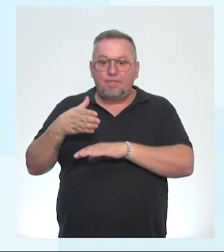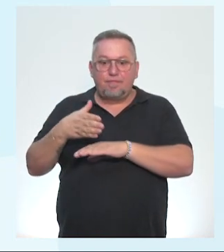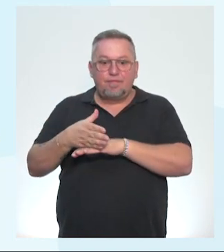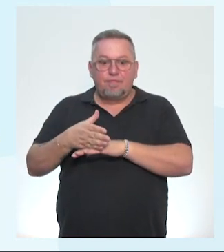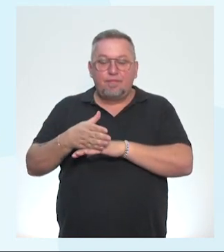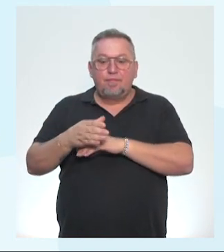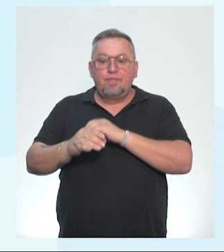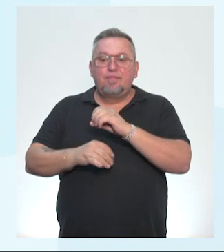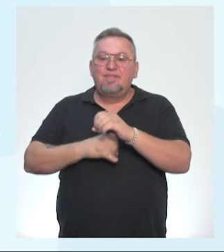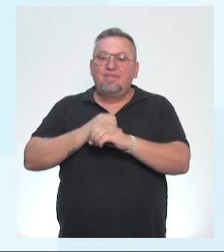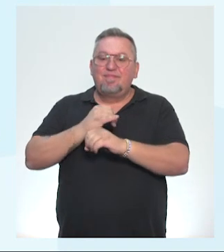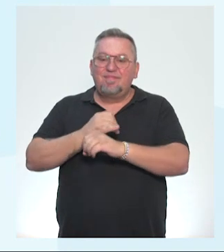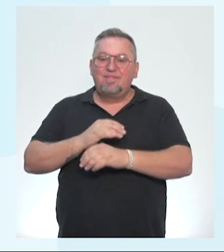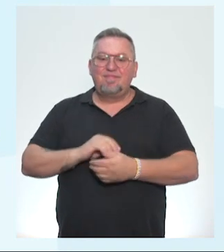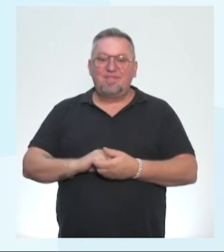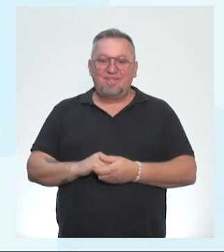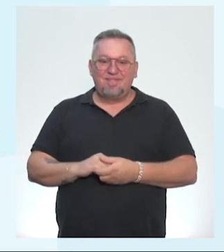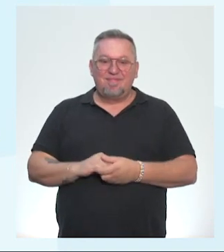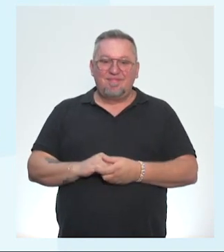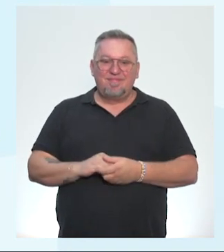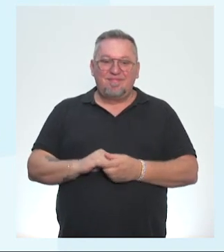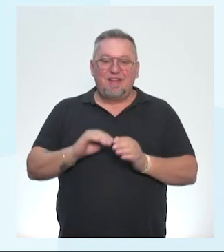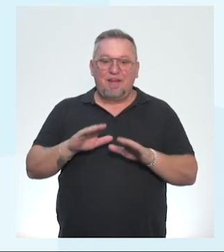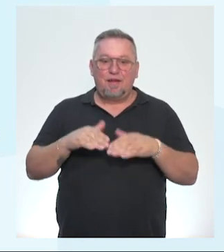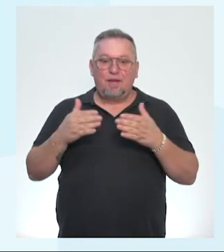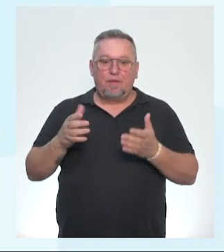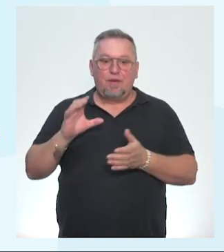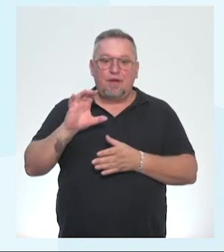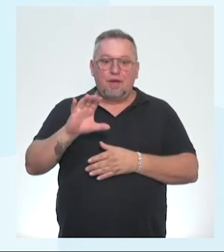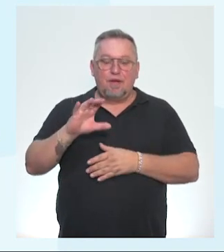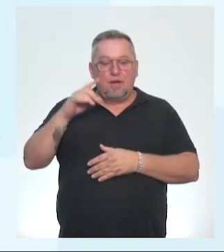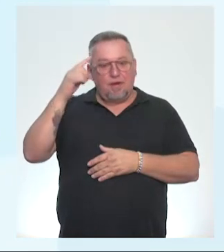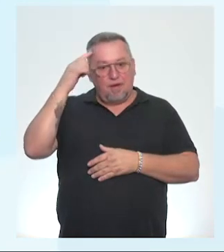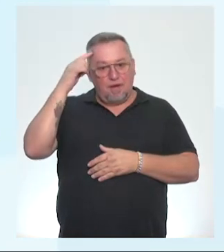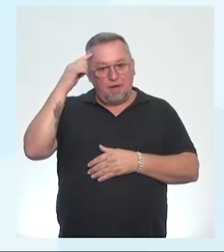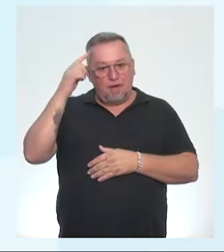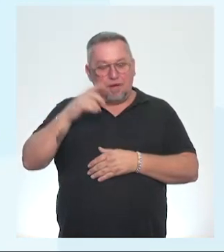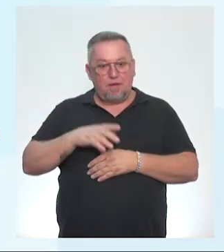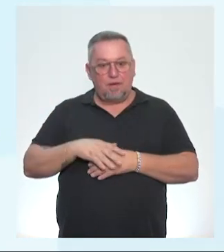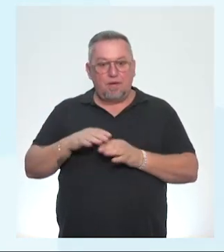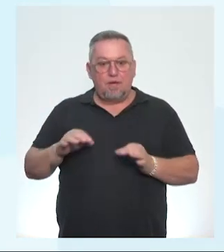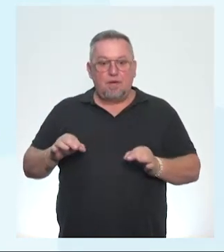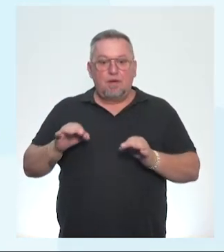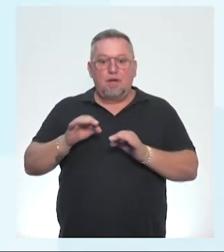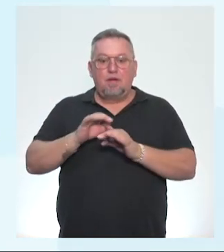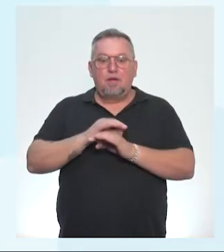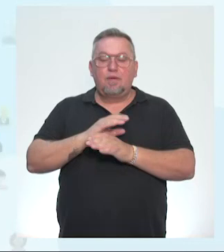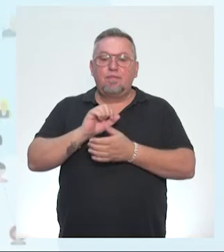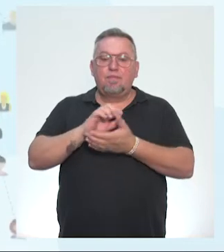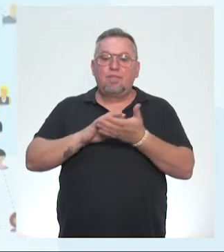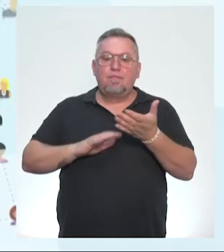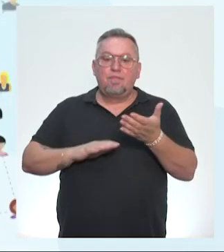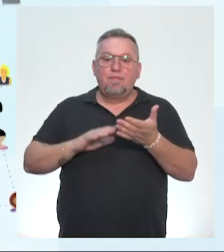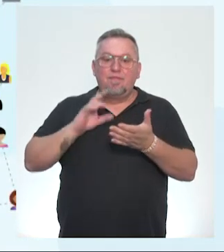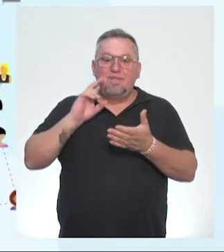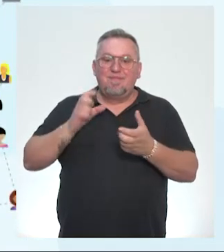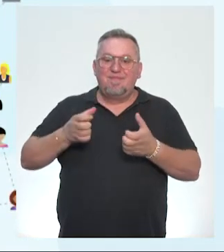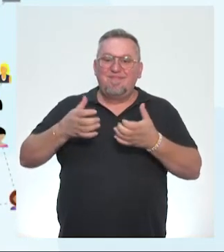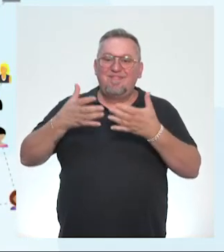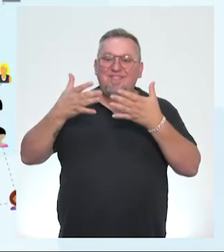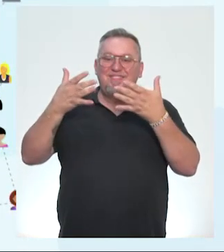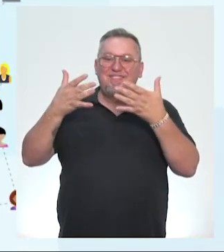acesso à internet. Então, aqui. Essa é a ideia. E aí, para finalizar essa atividade, a gente subiu uma animaçãozinha